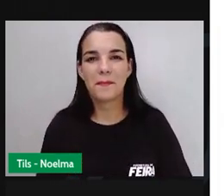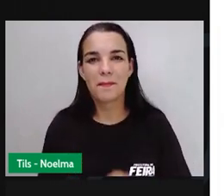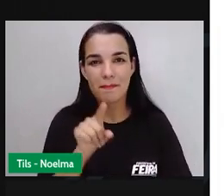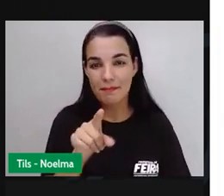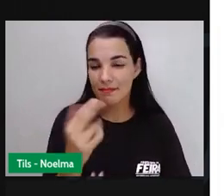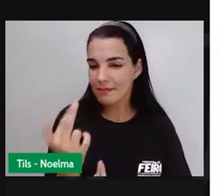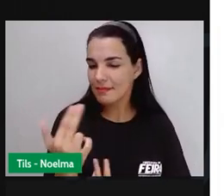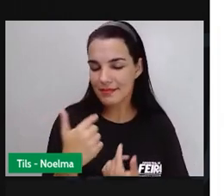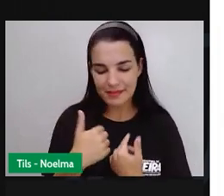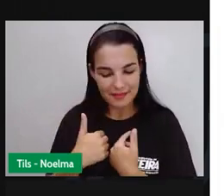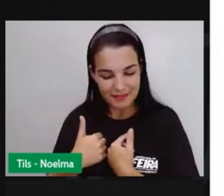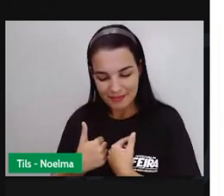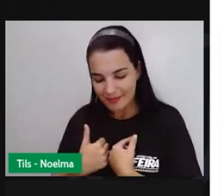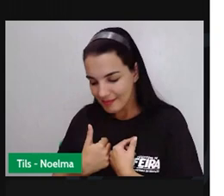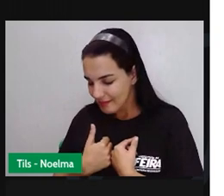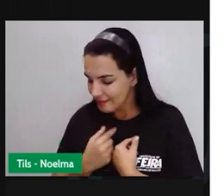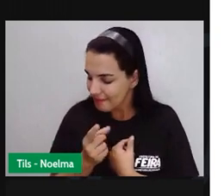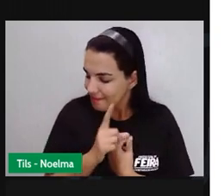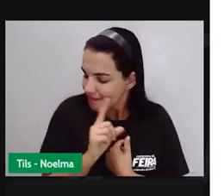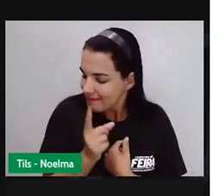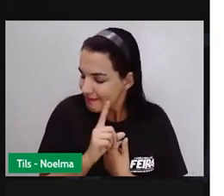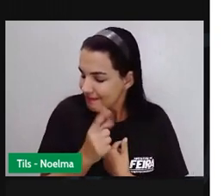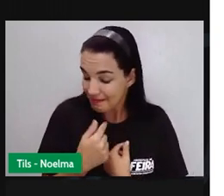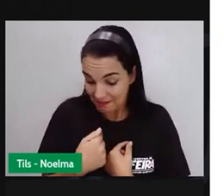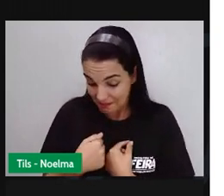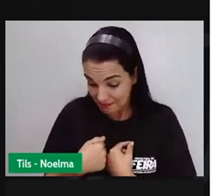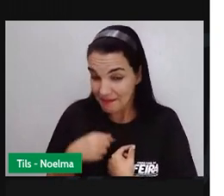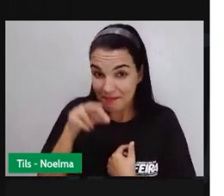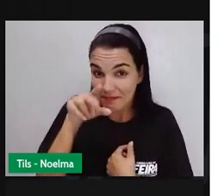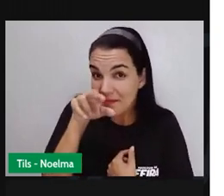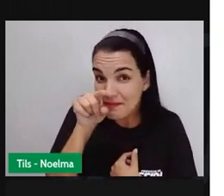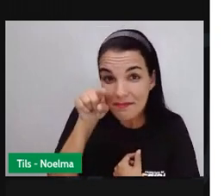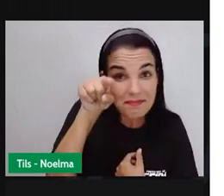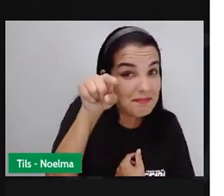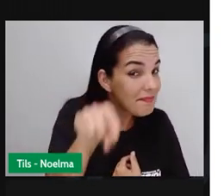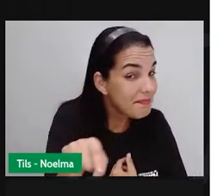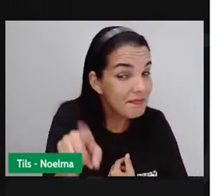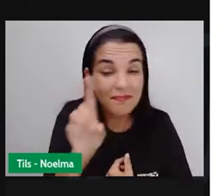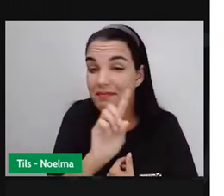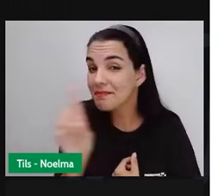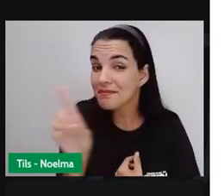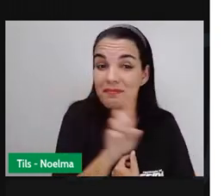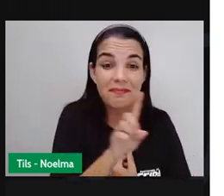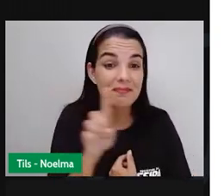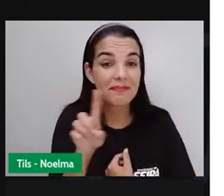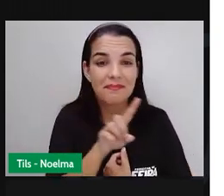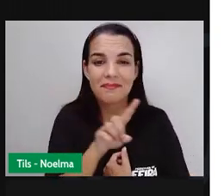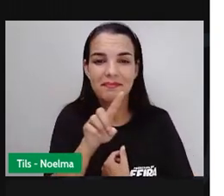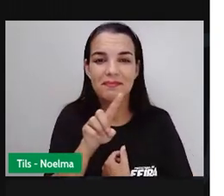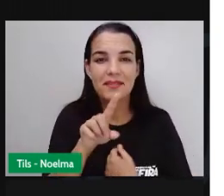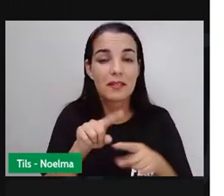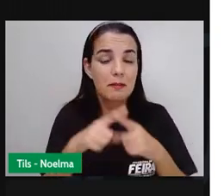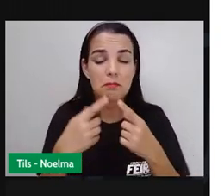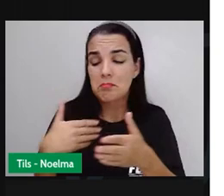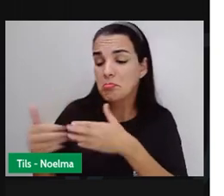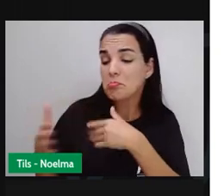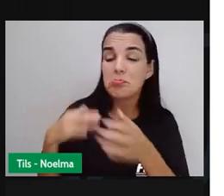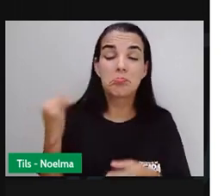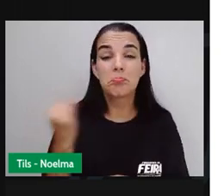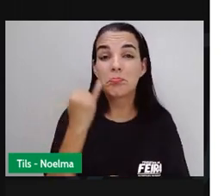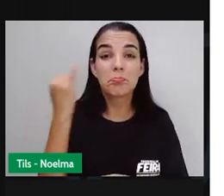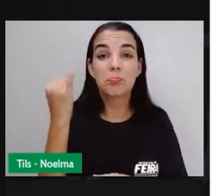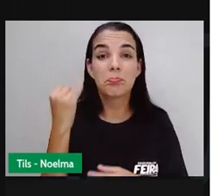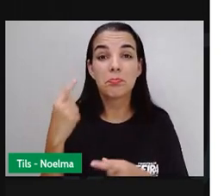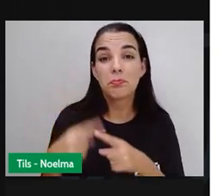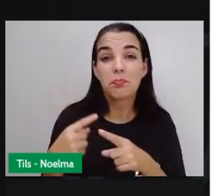Você não é igual a mim, eu não sou igual a você, mas nada disso